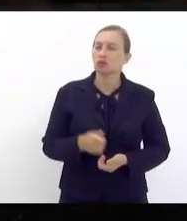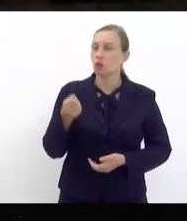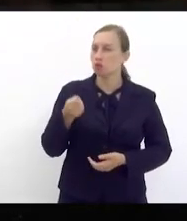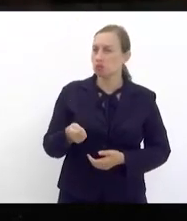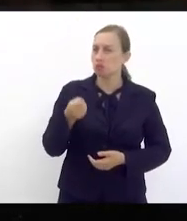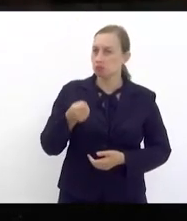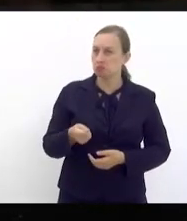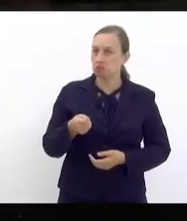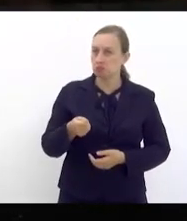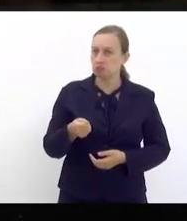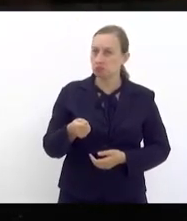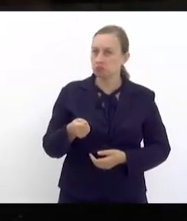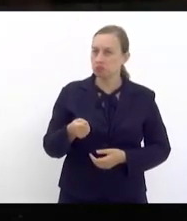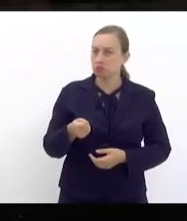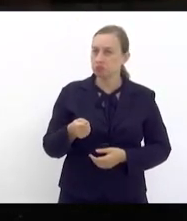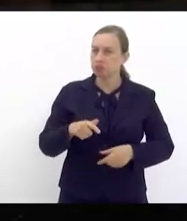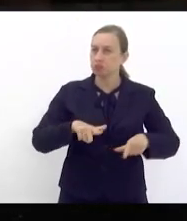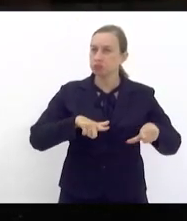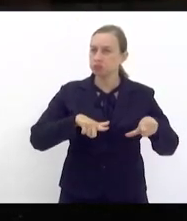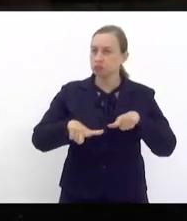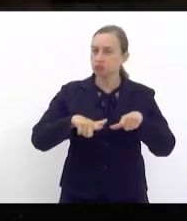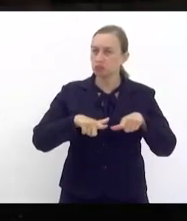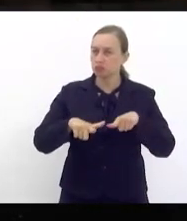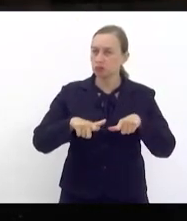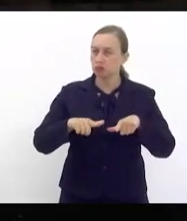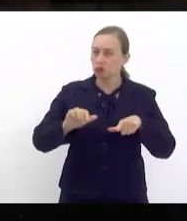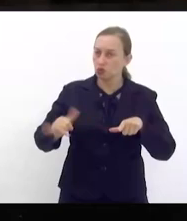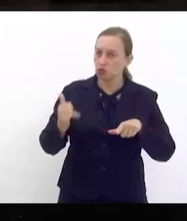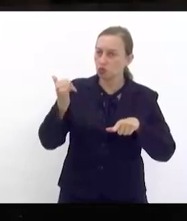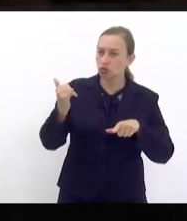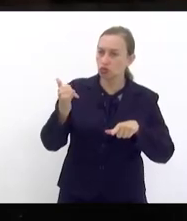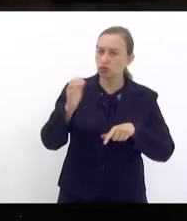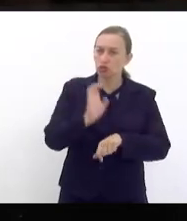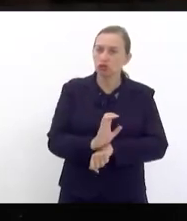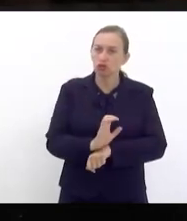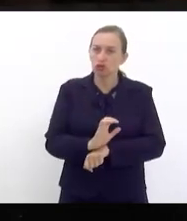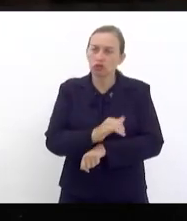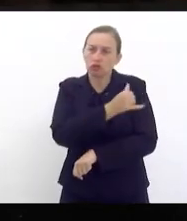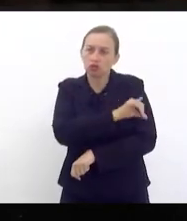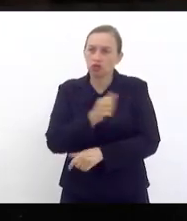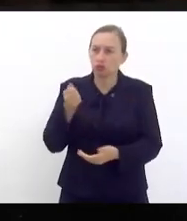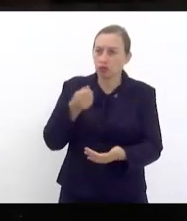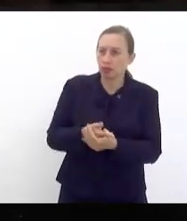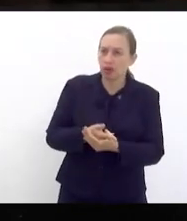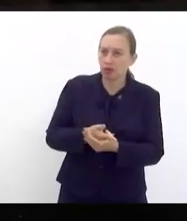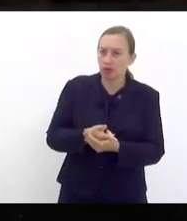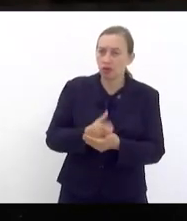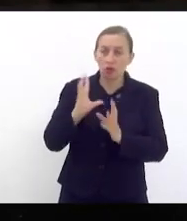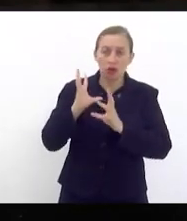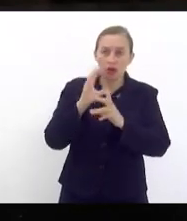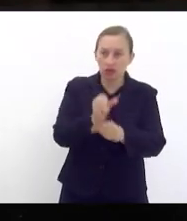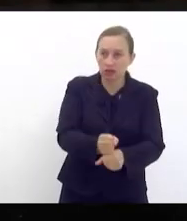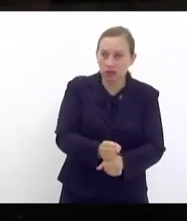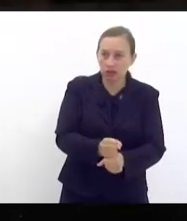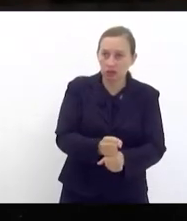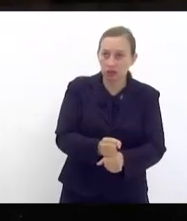obrigações com serviço dos juros que o Estado do Rio de Janeiro paga. Porque o resultado nominal,